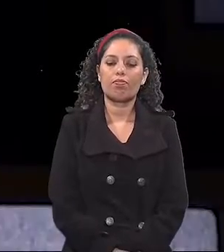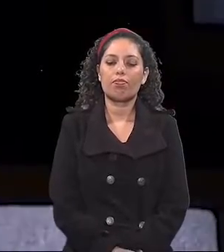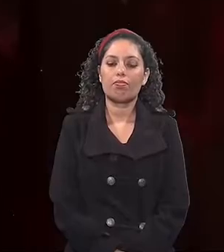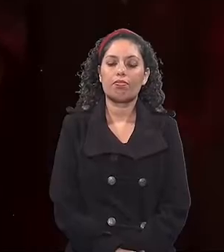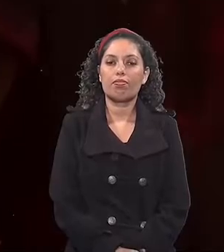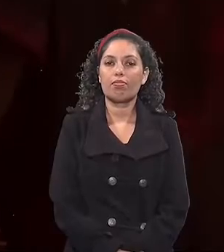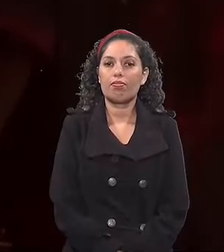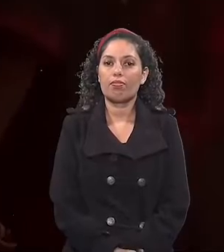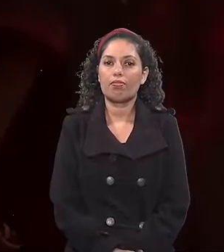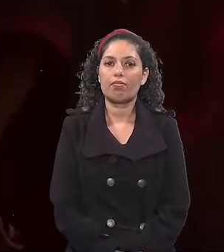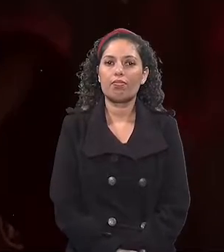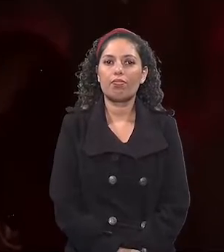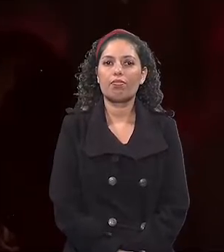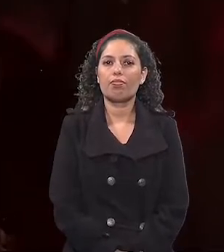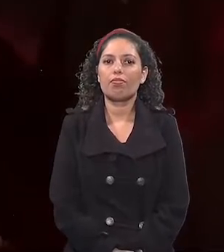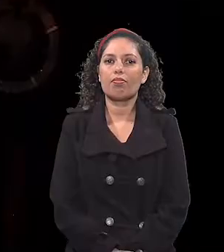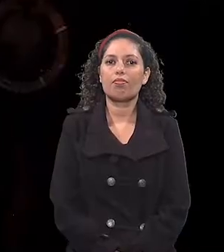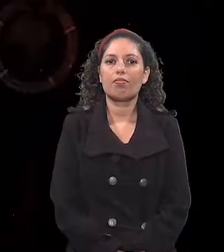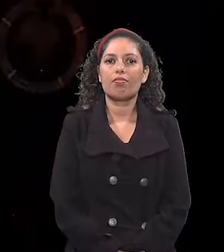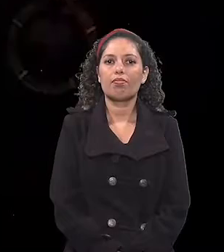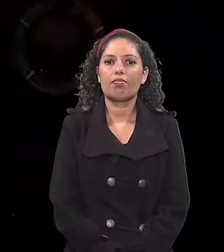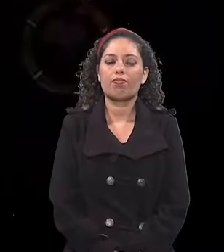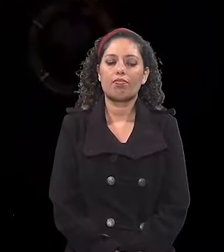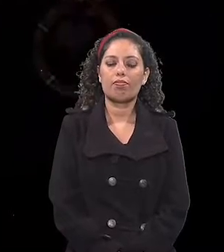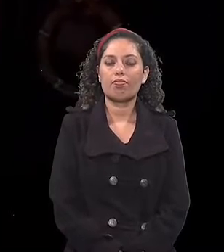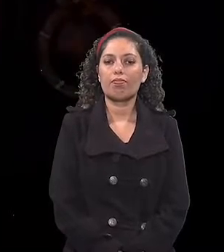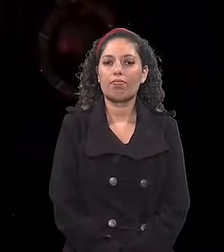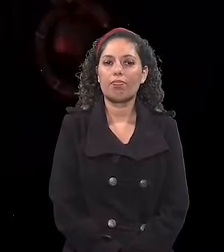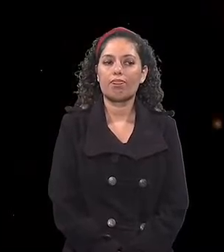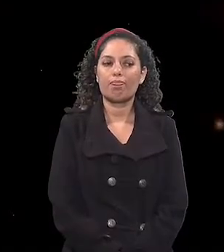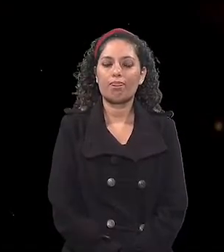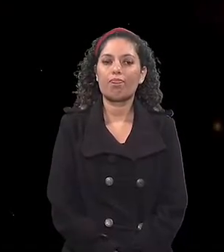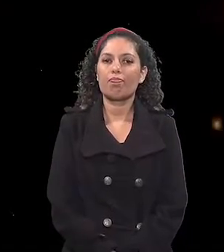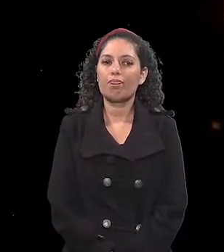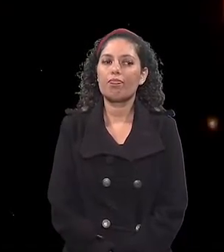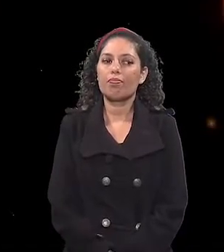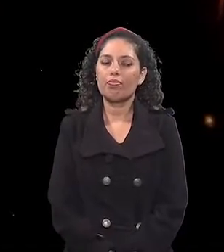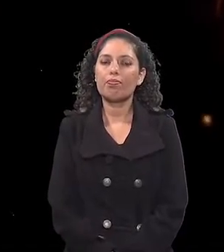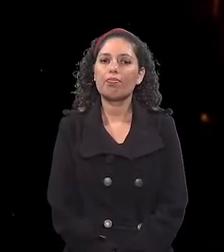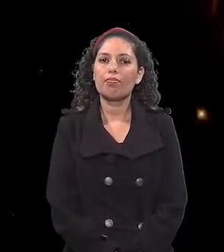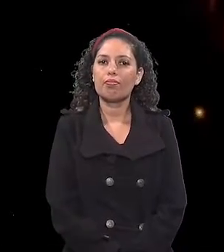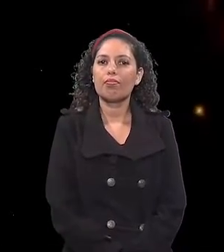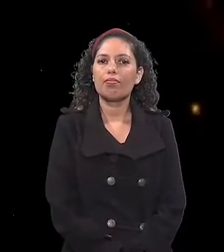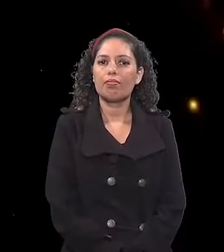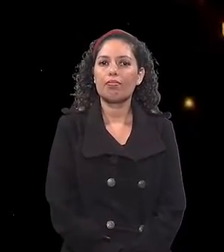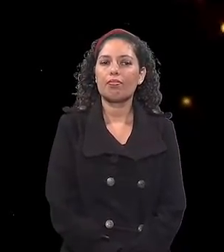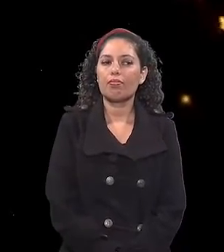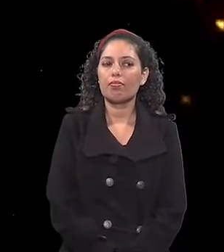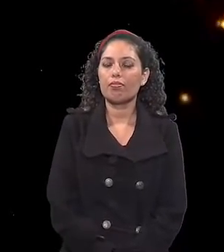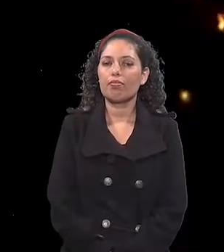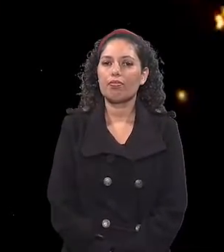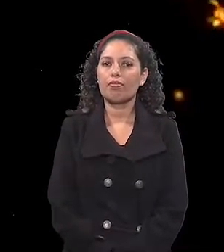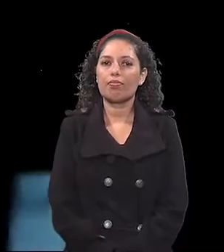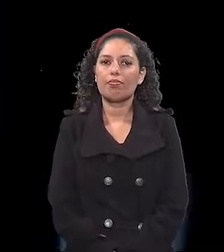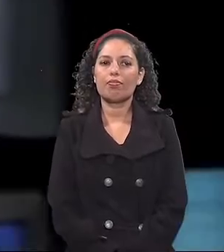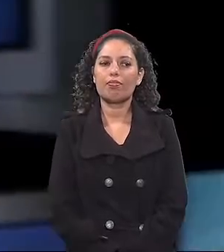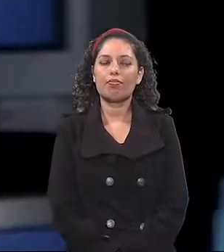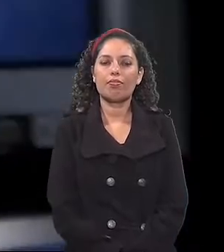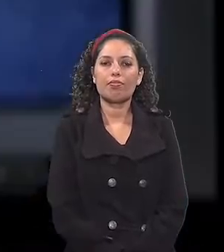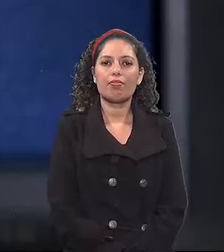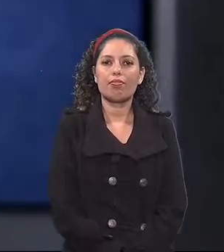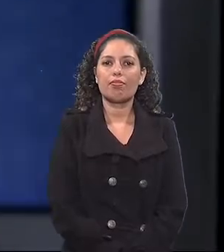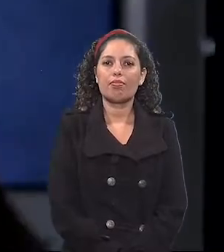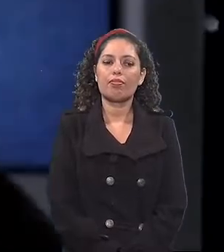a visão, já que a real não se vê na televisão. Essa mídia tem um lado, cê porta-voz